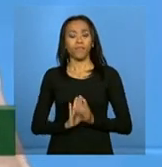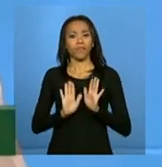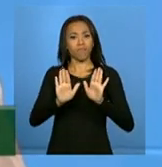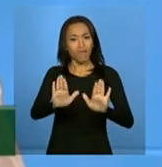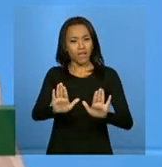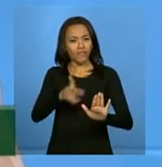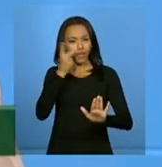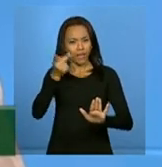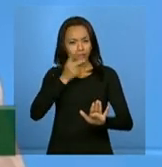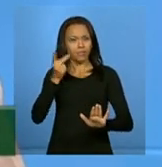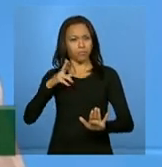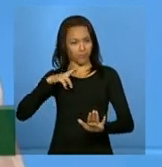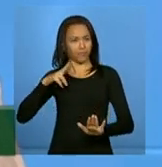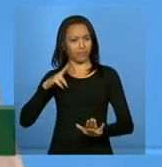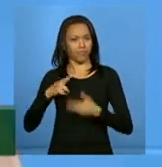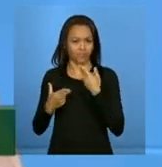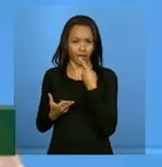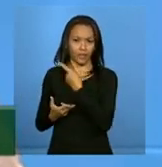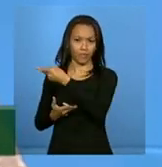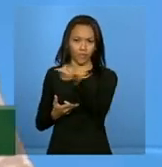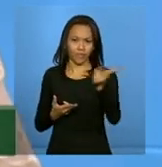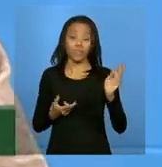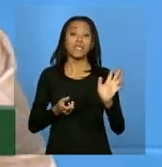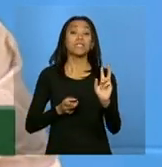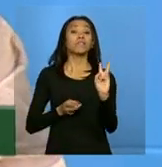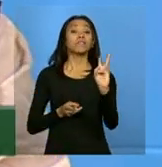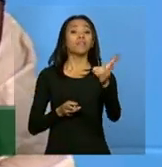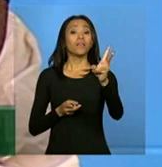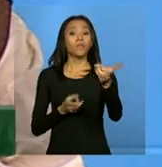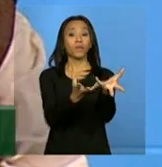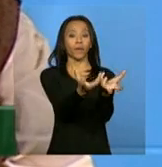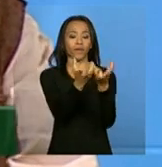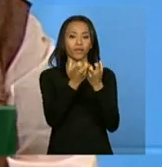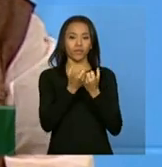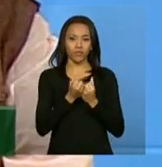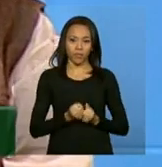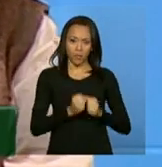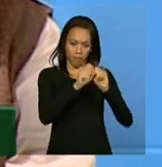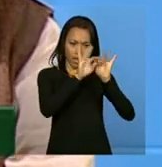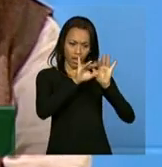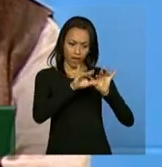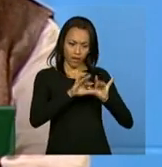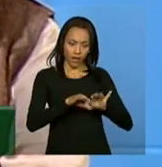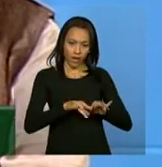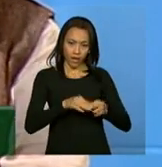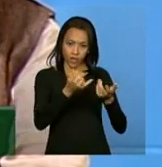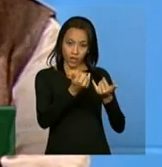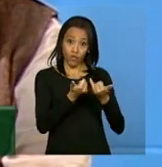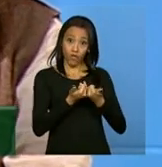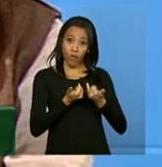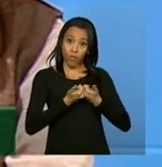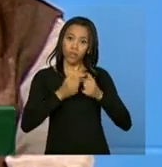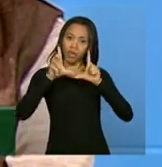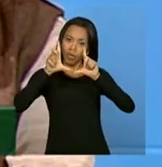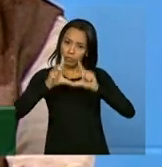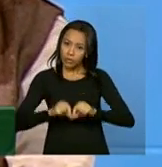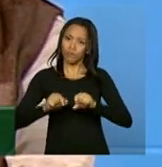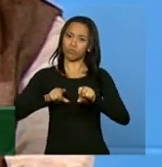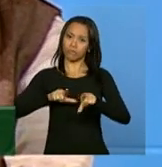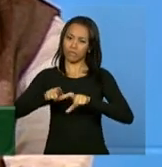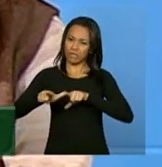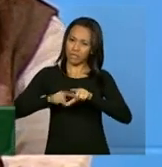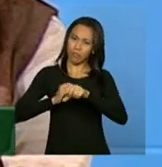falando pessoalmente, sempre que eu recebo um relatório sobre a redução do trabalho infantil, agora depois, a cada 4